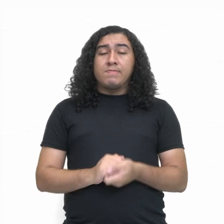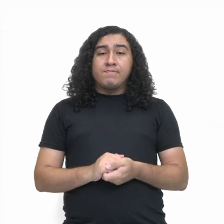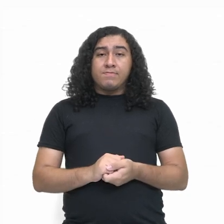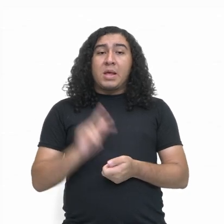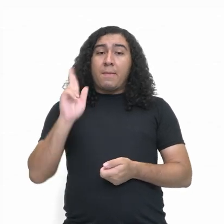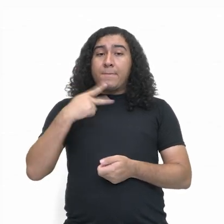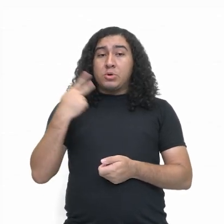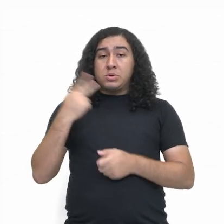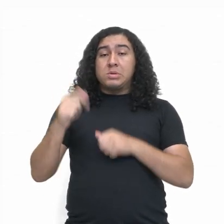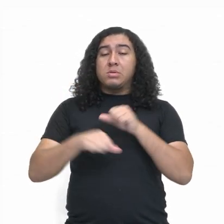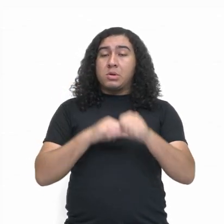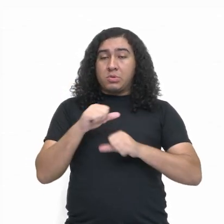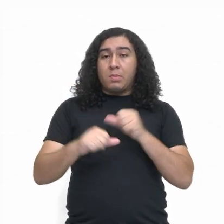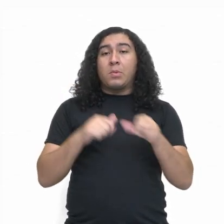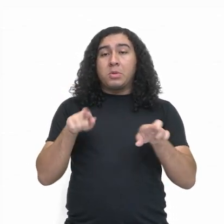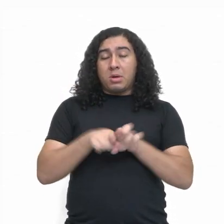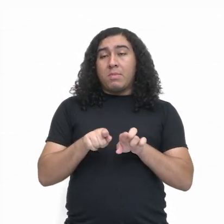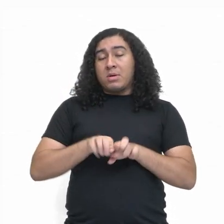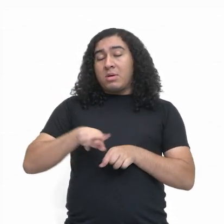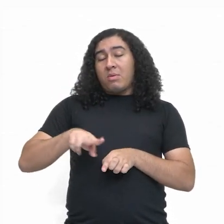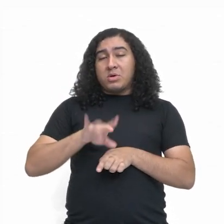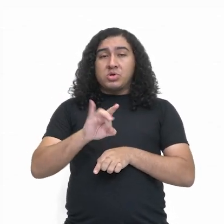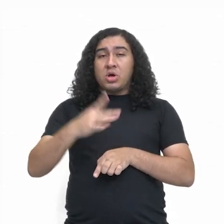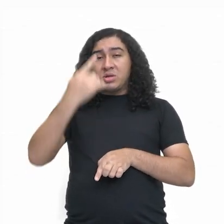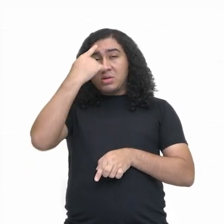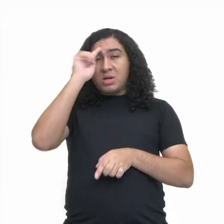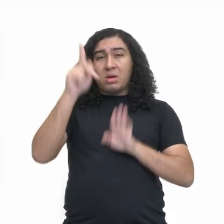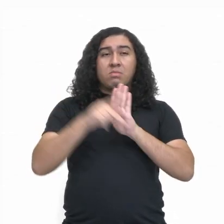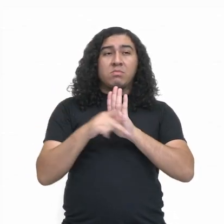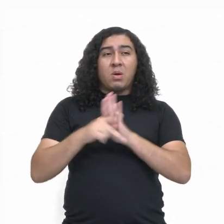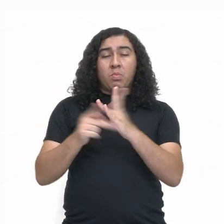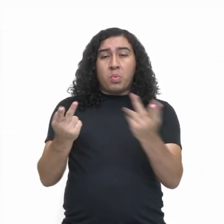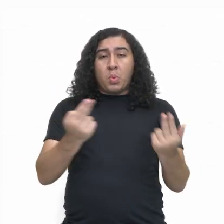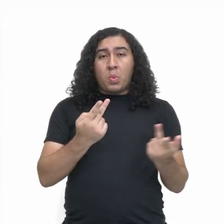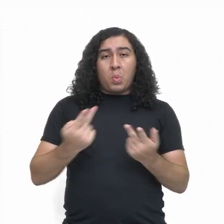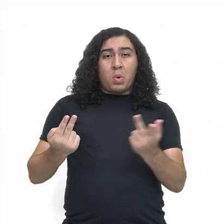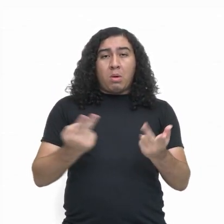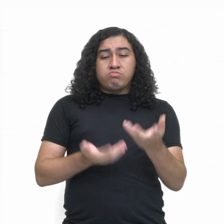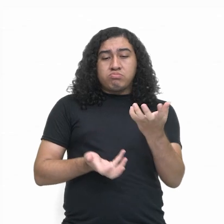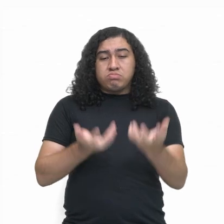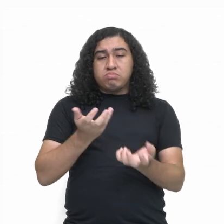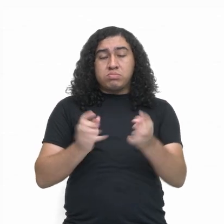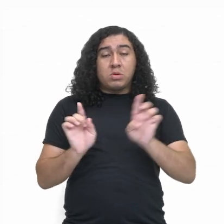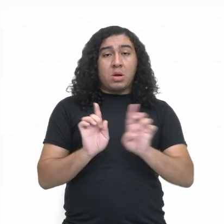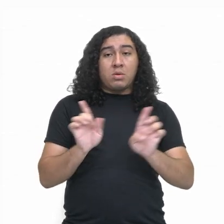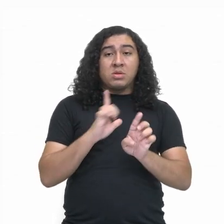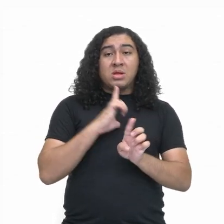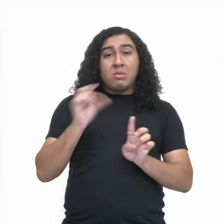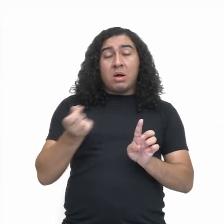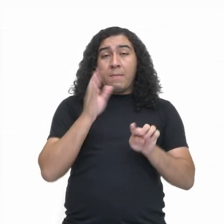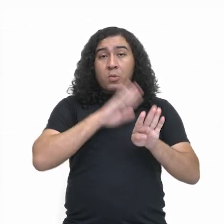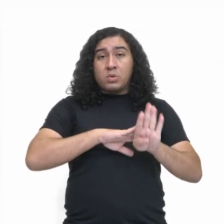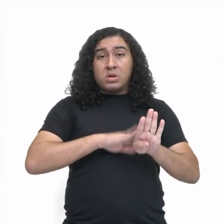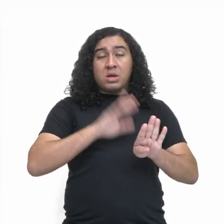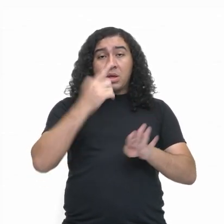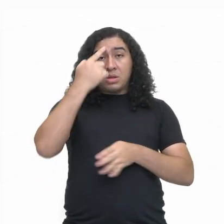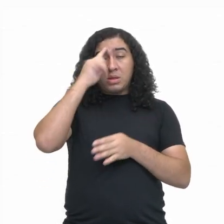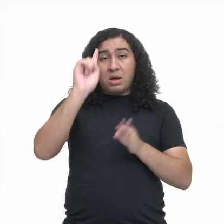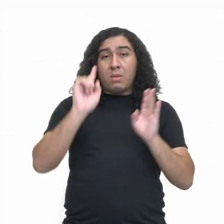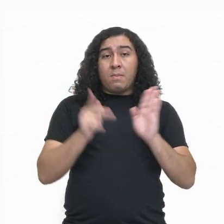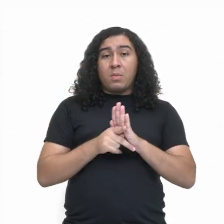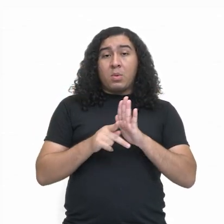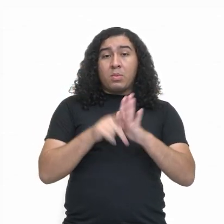melhor dizendo, né? A política não é mais a ideia de bem comum, mas a política agora, ela tem como pano de fundo a ideia